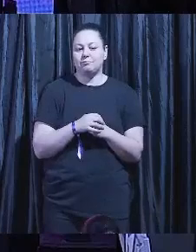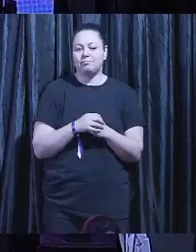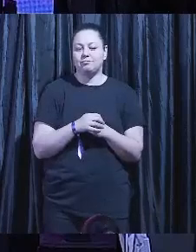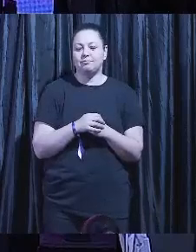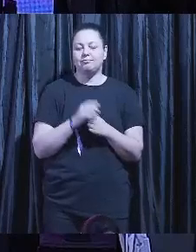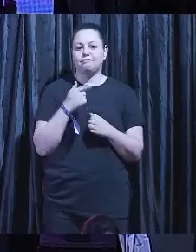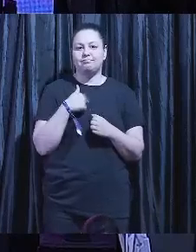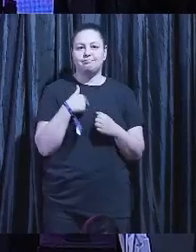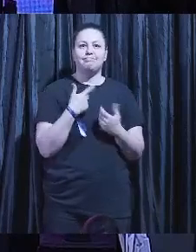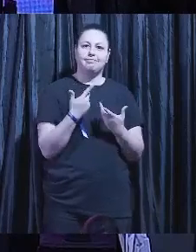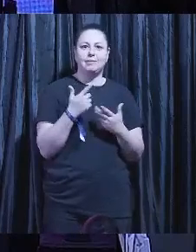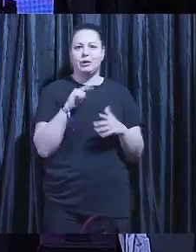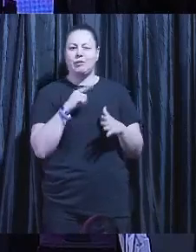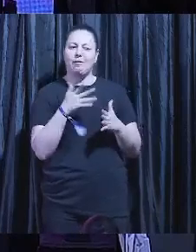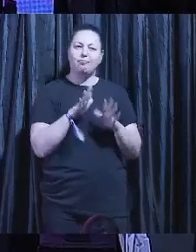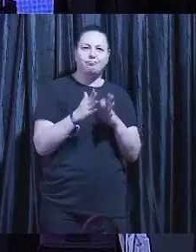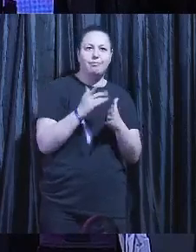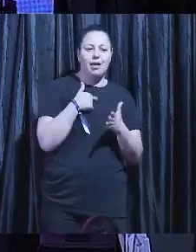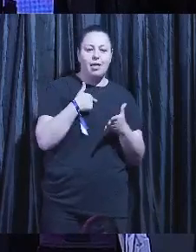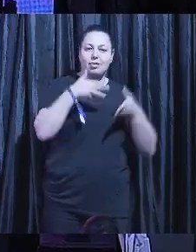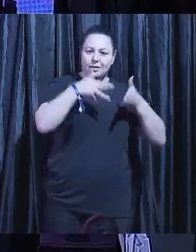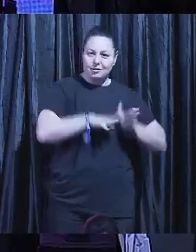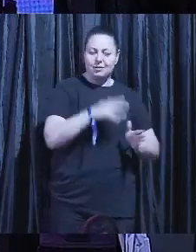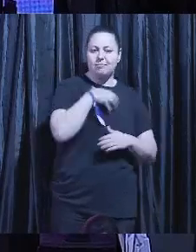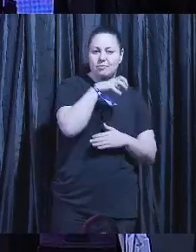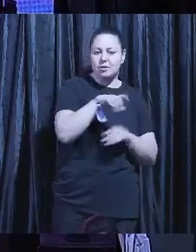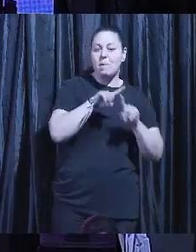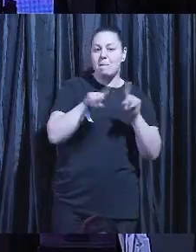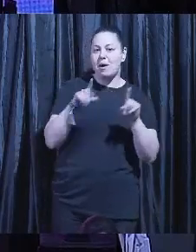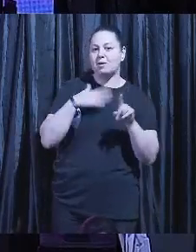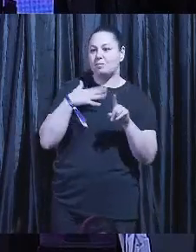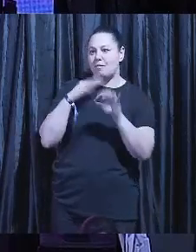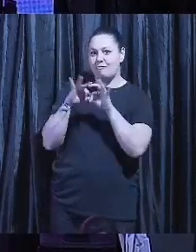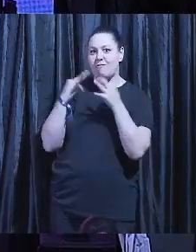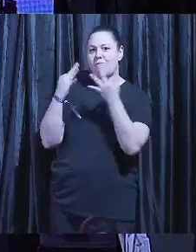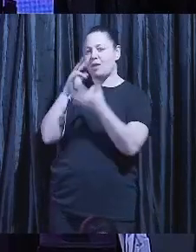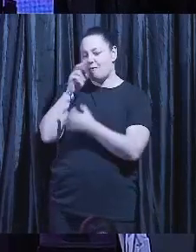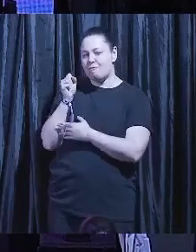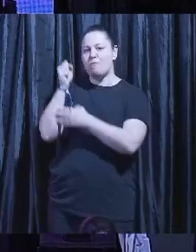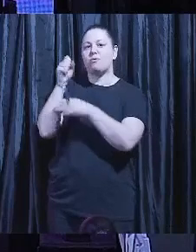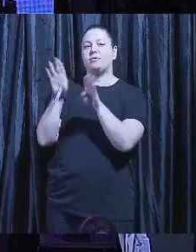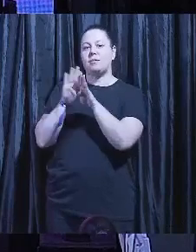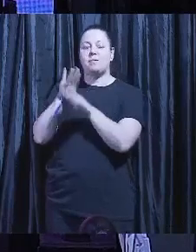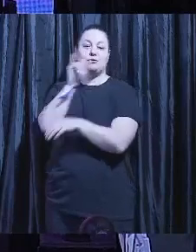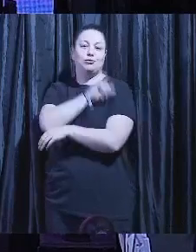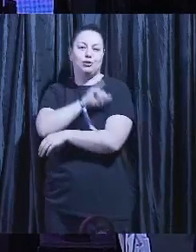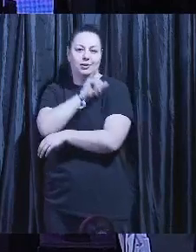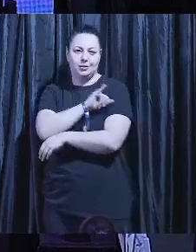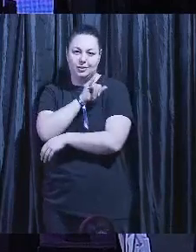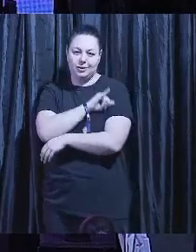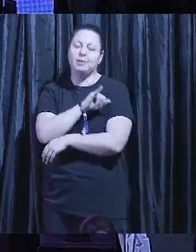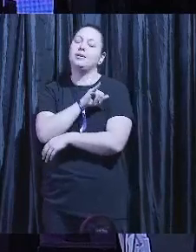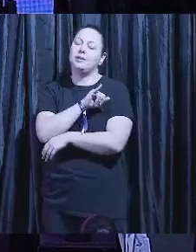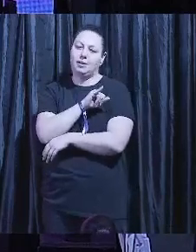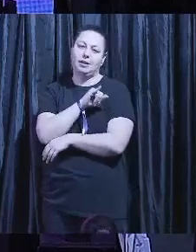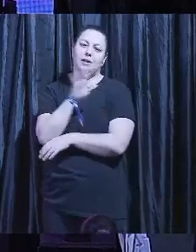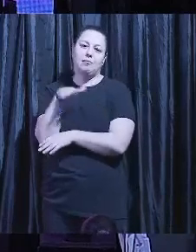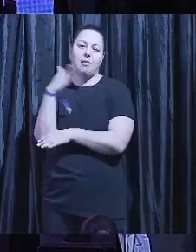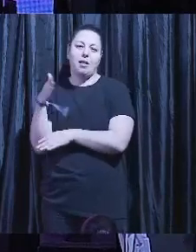sotero-carioca, né? Apesar de ter nascido em Salvador, tenho uma família forte, um laço forte com o Rio de Janeiro, da minha família